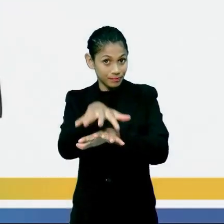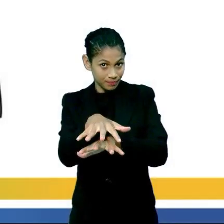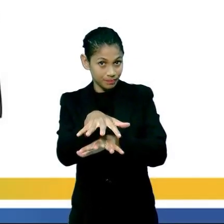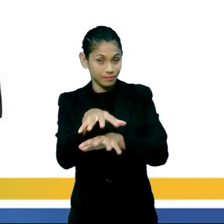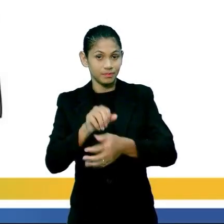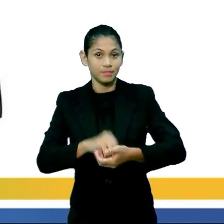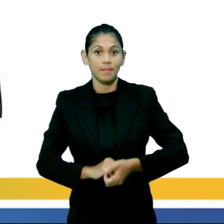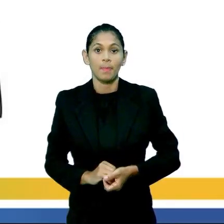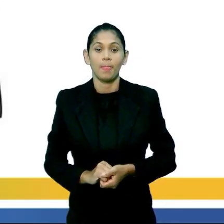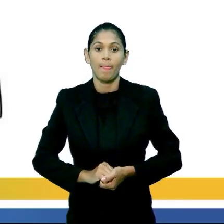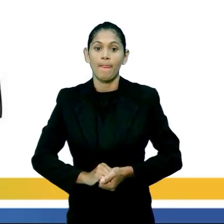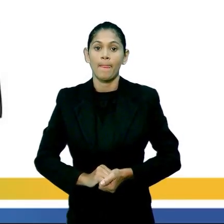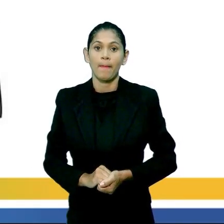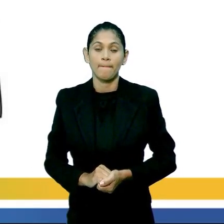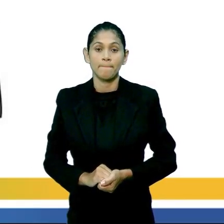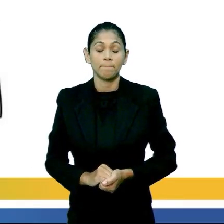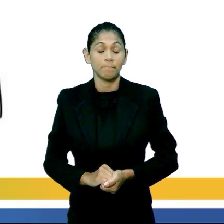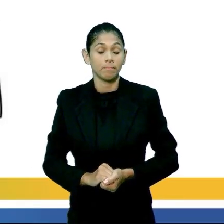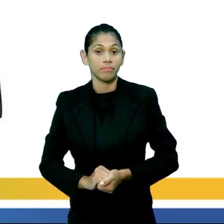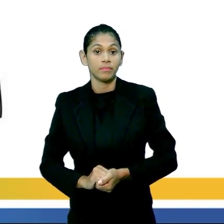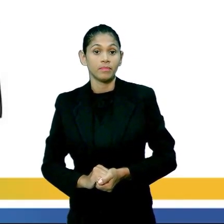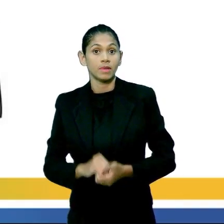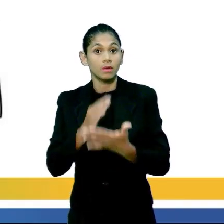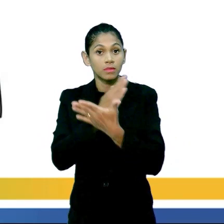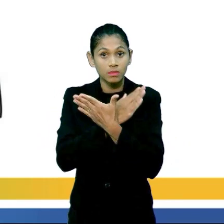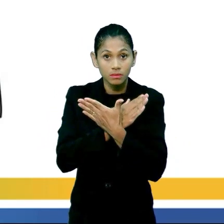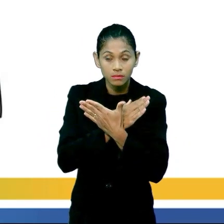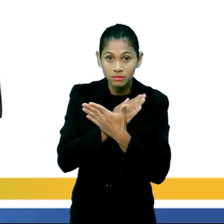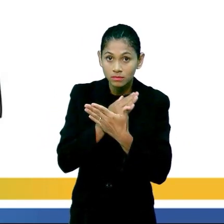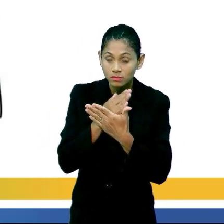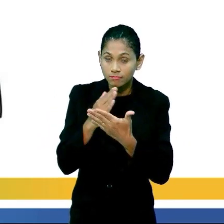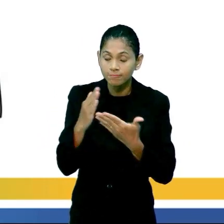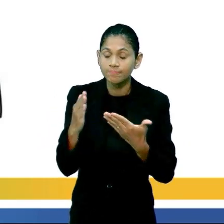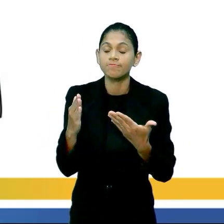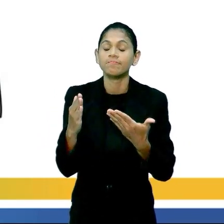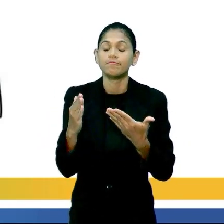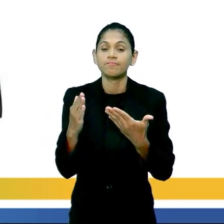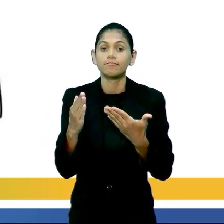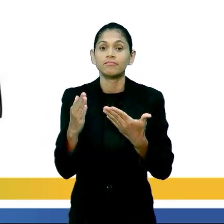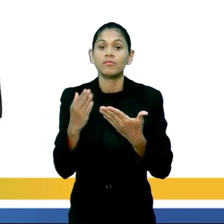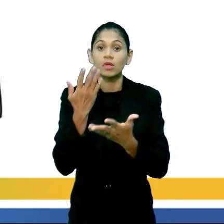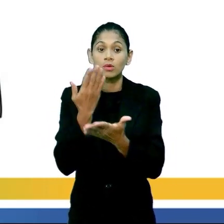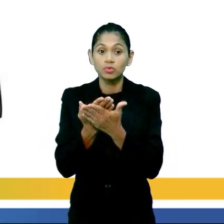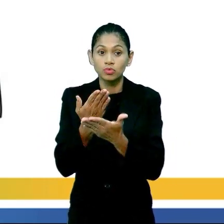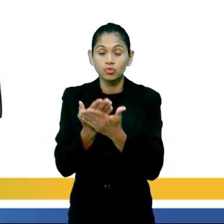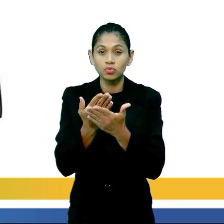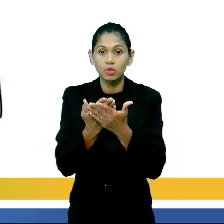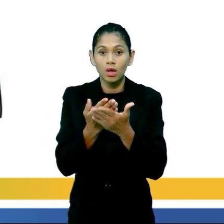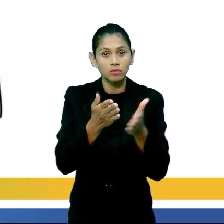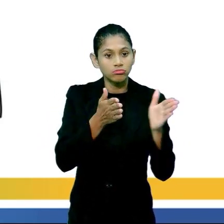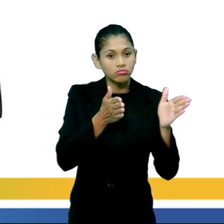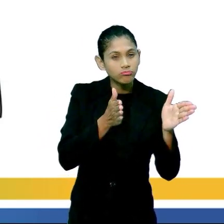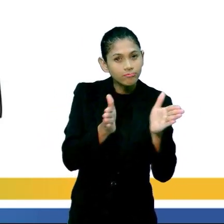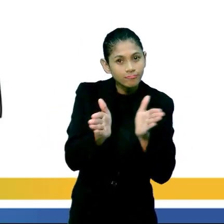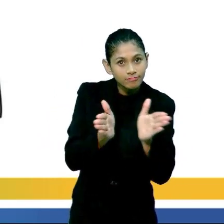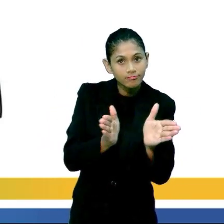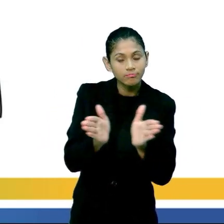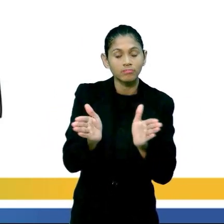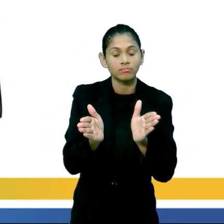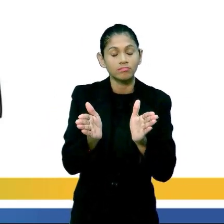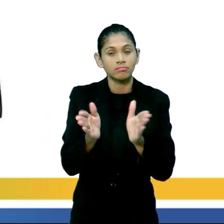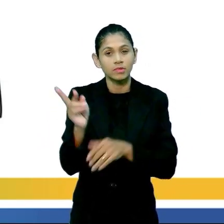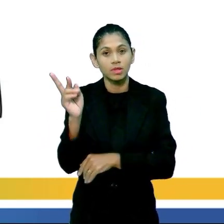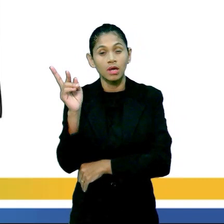começar? Bom, para iniciar, vamos tratar dos períodos. A história do Brasil, ela